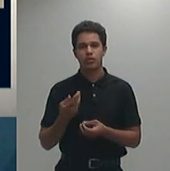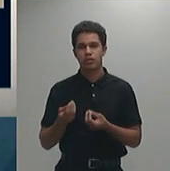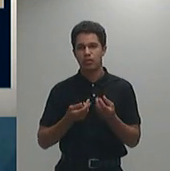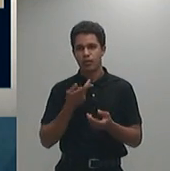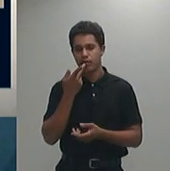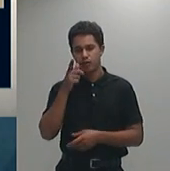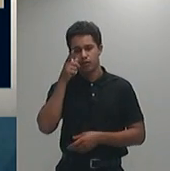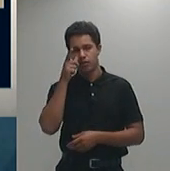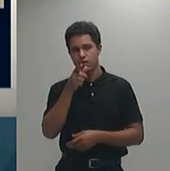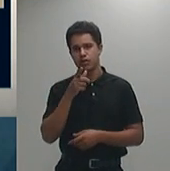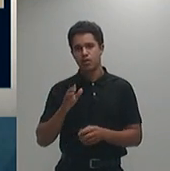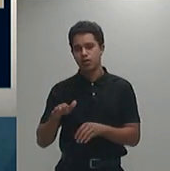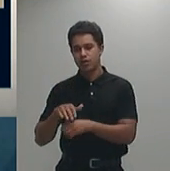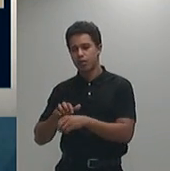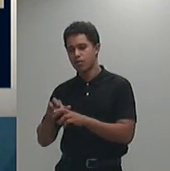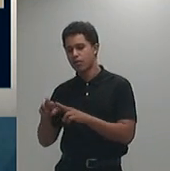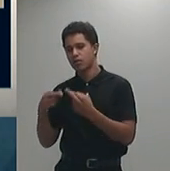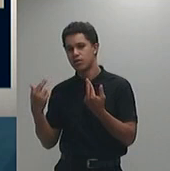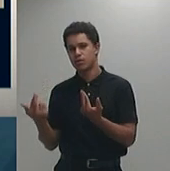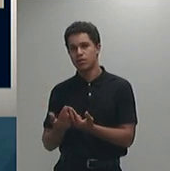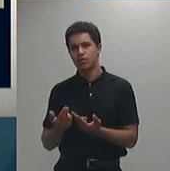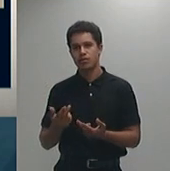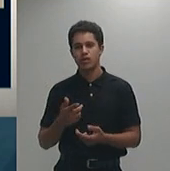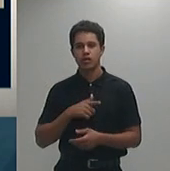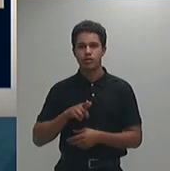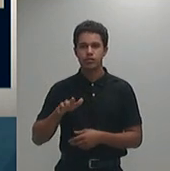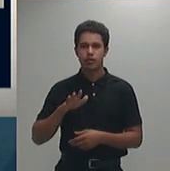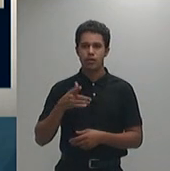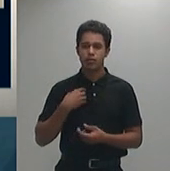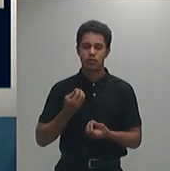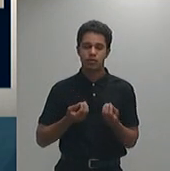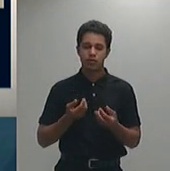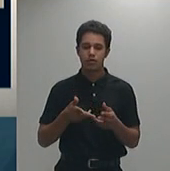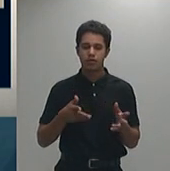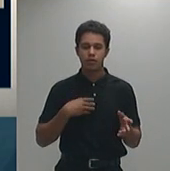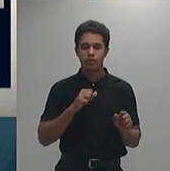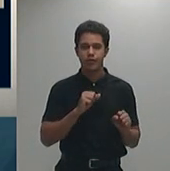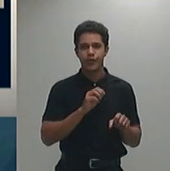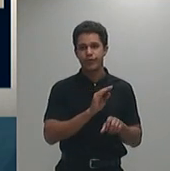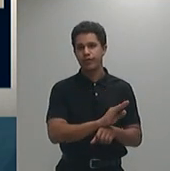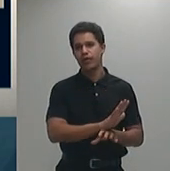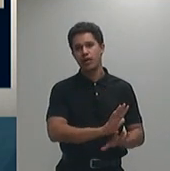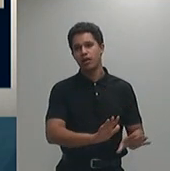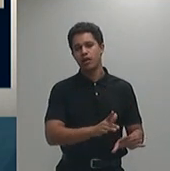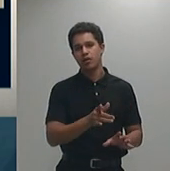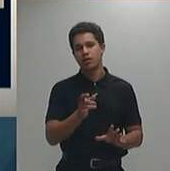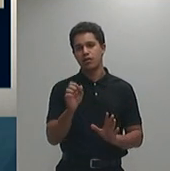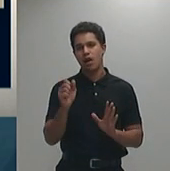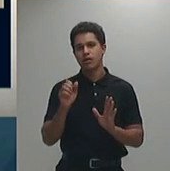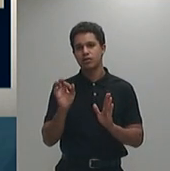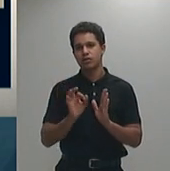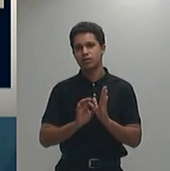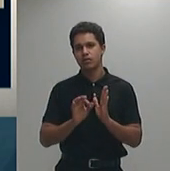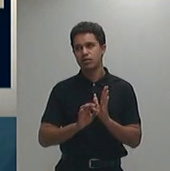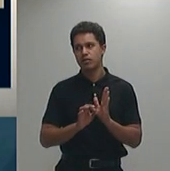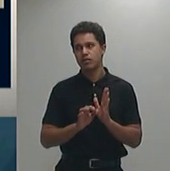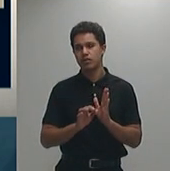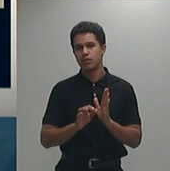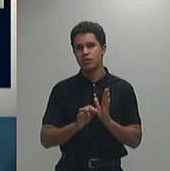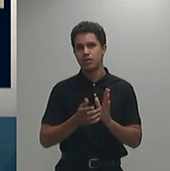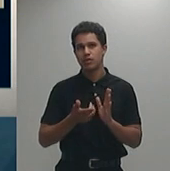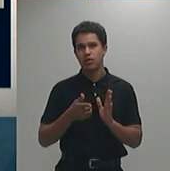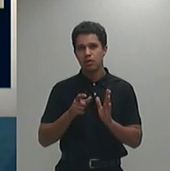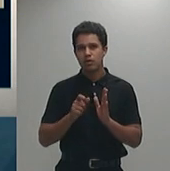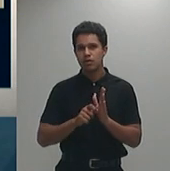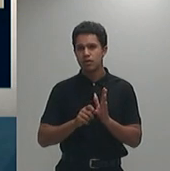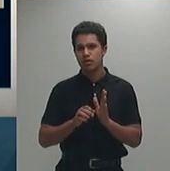da assembleia geral como se tal Providência pudesse ficar ali e iniciativa dos acionistas minoritários os acionistas minoritários na forma da lei tem a sua